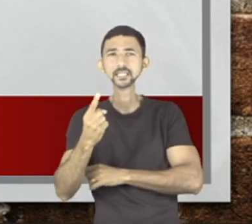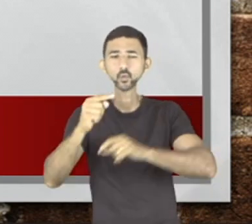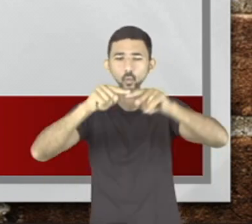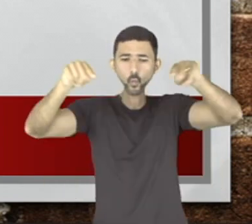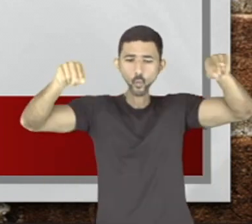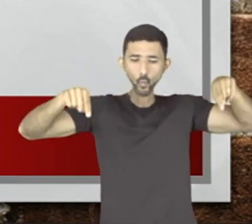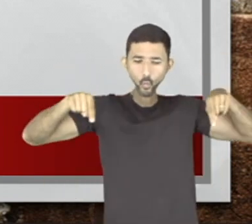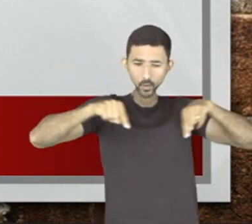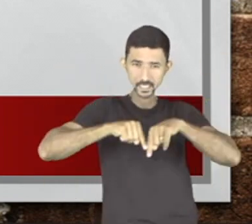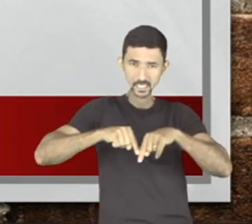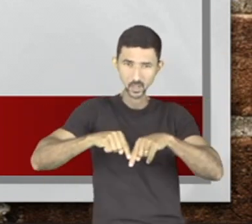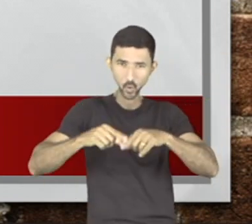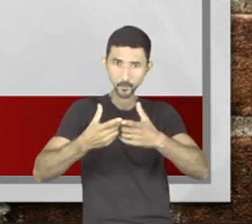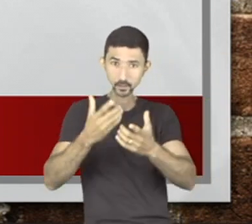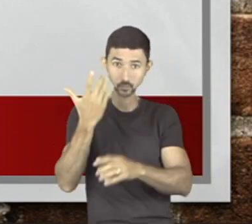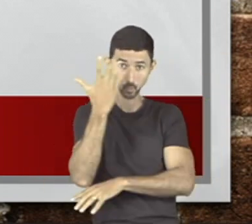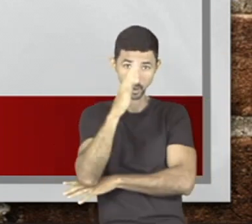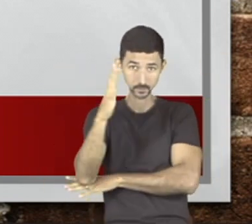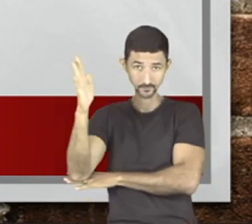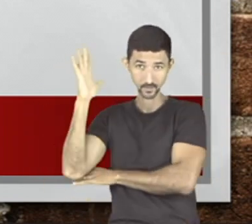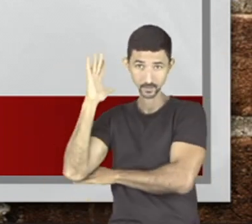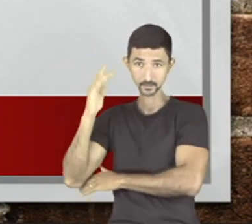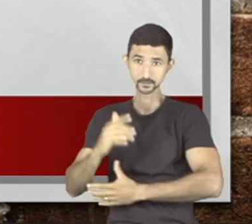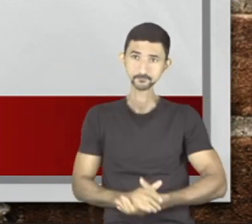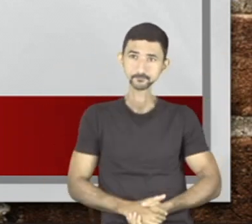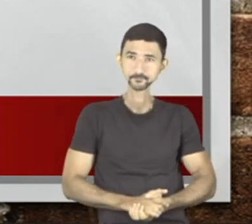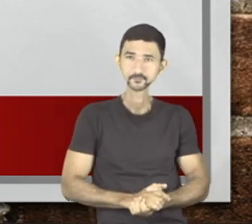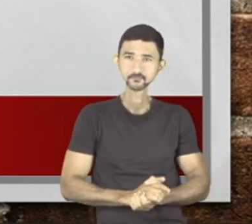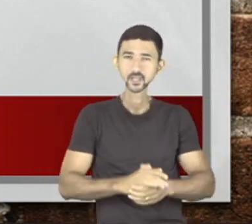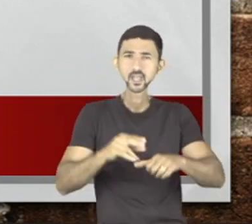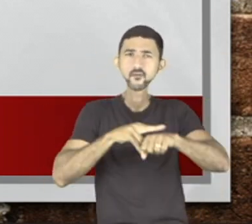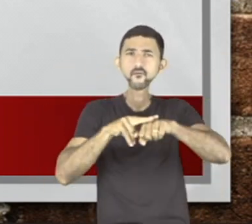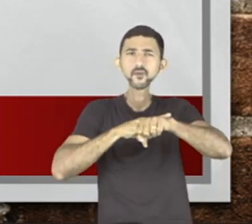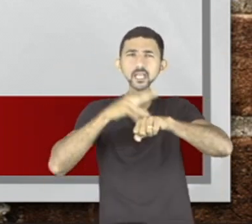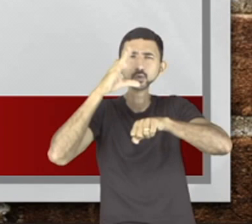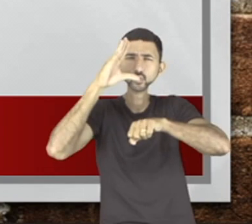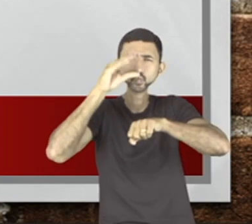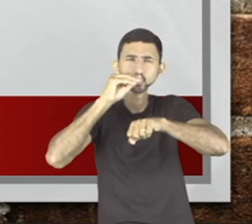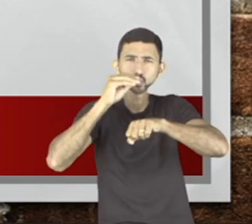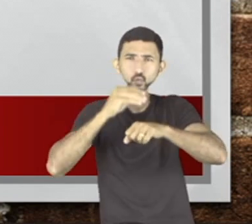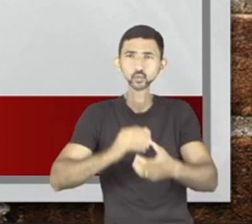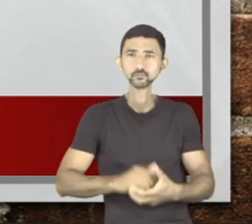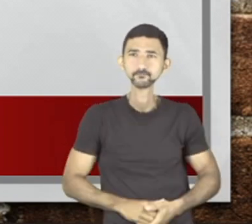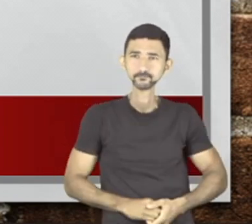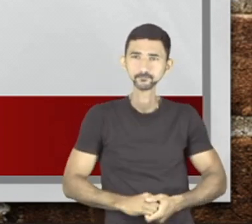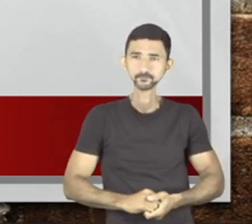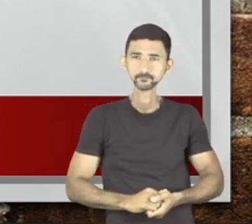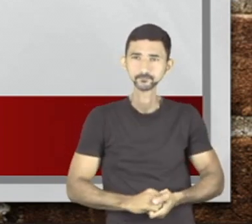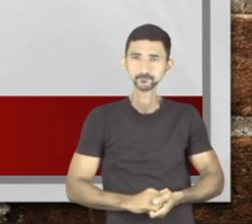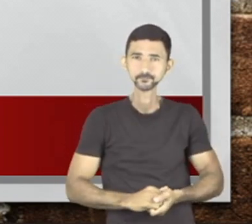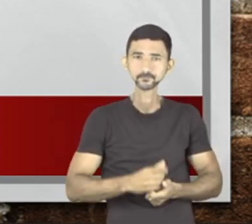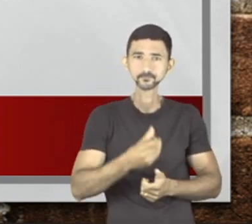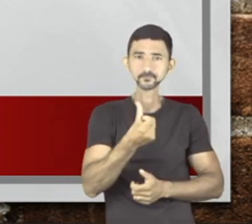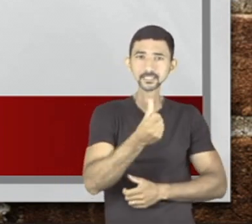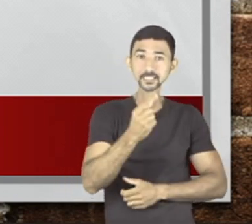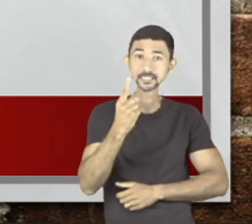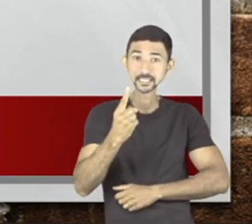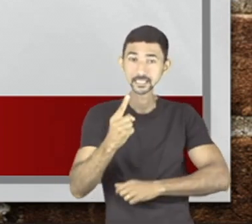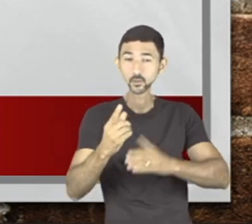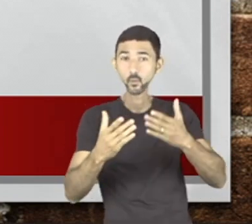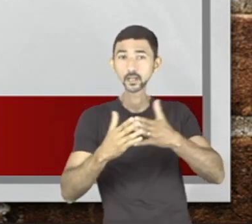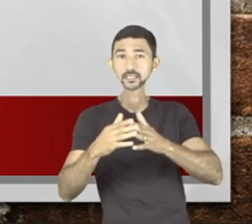quadrados. E esse verde mais escuro é onde está um pouco mais, olha só, 61